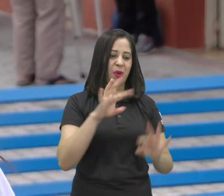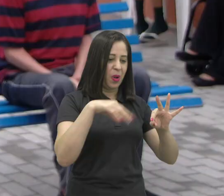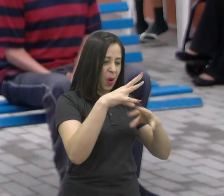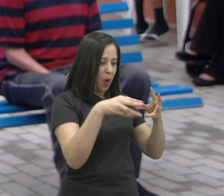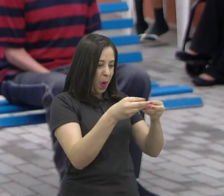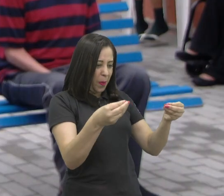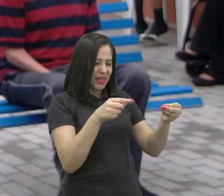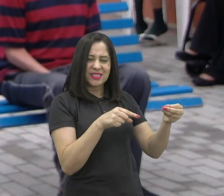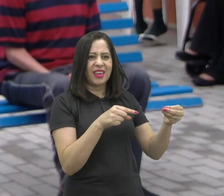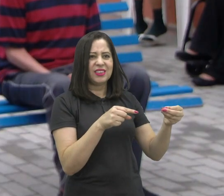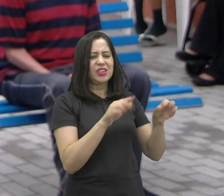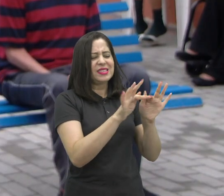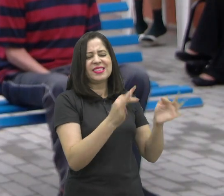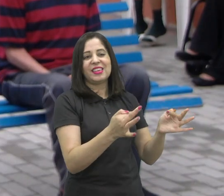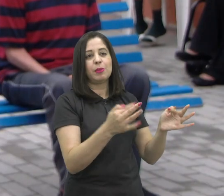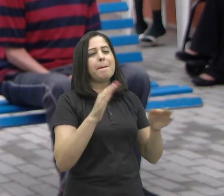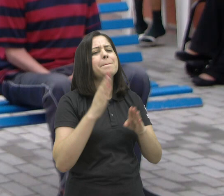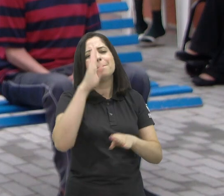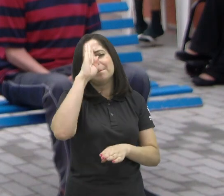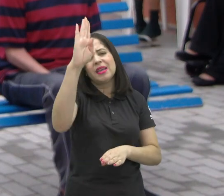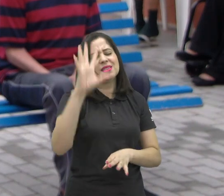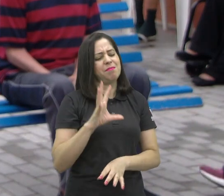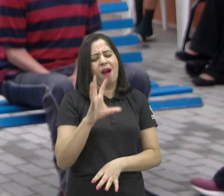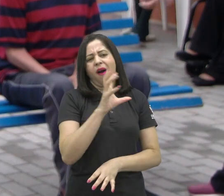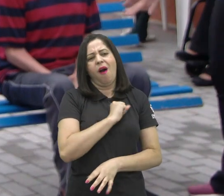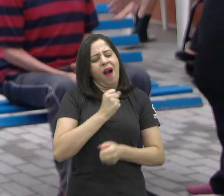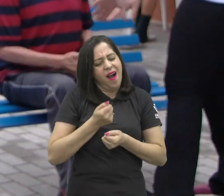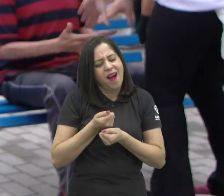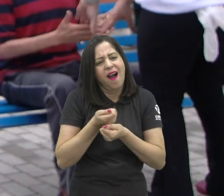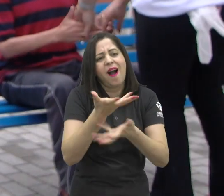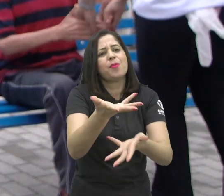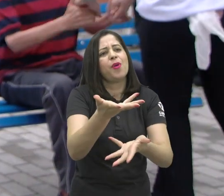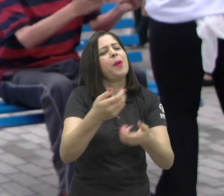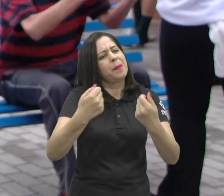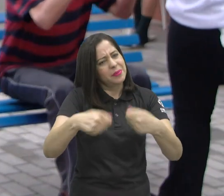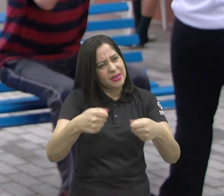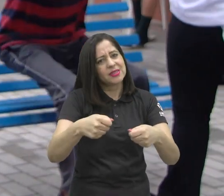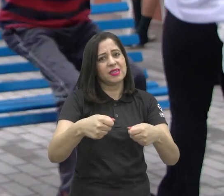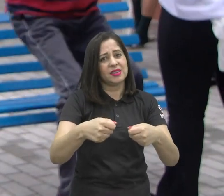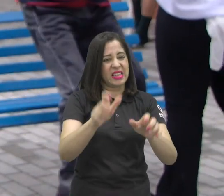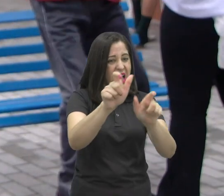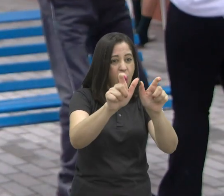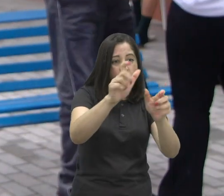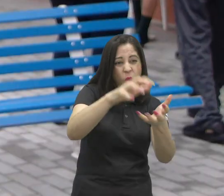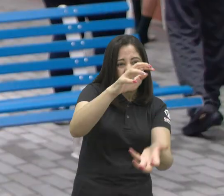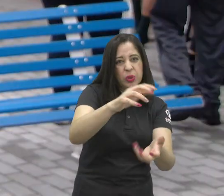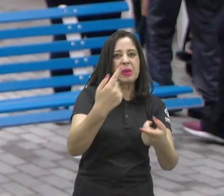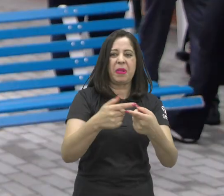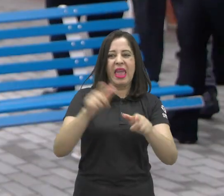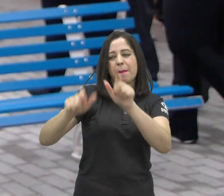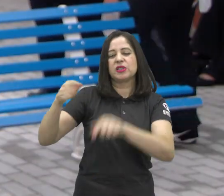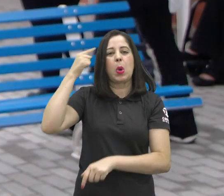amor. Mais do que qualquer presente, que é só um simbolismo, é amor. Todos nós, e os idosos também, precisam de amor. Porque às